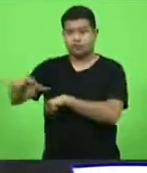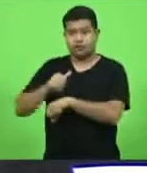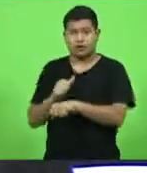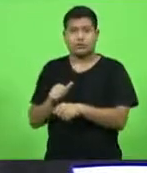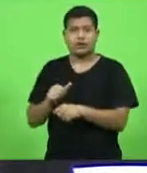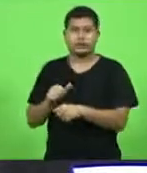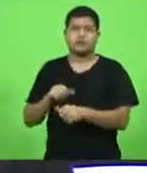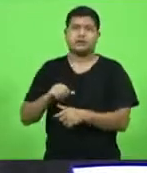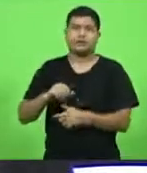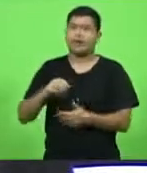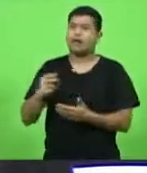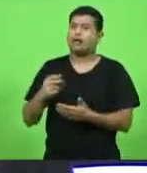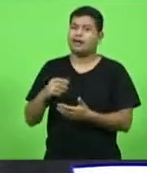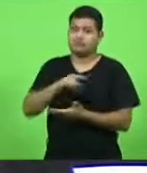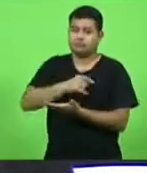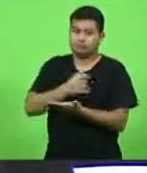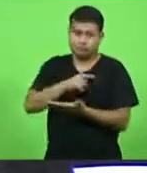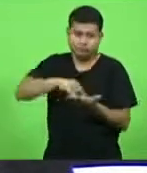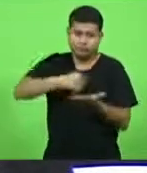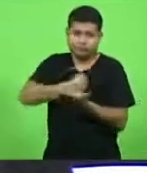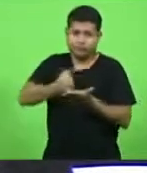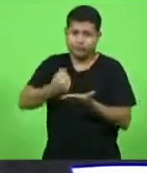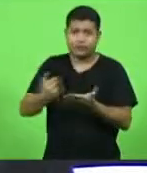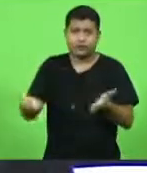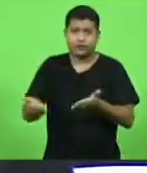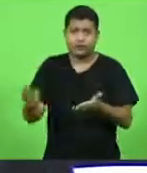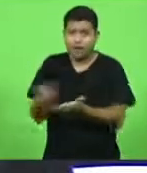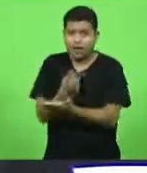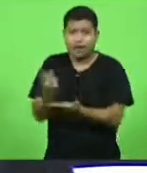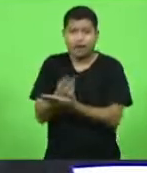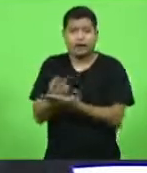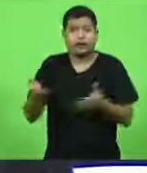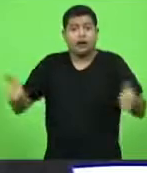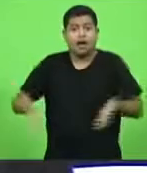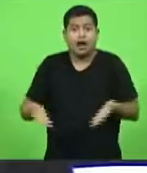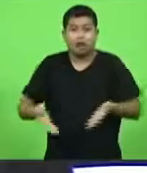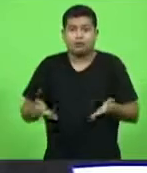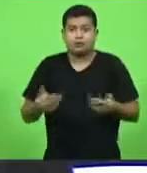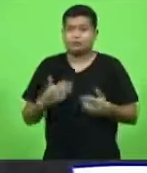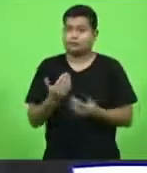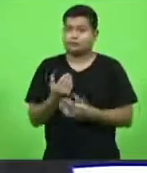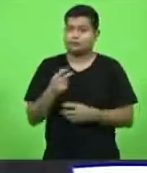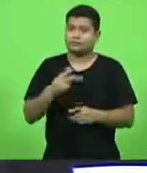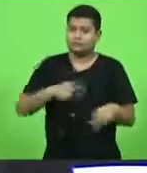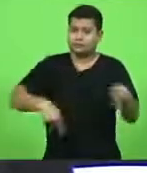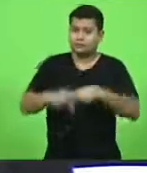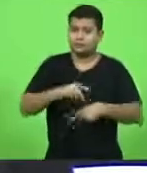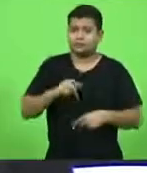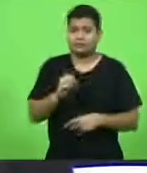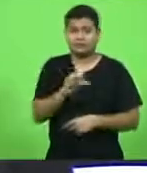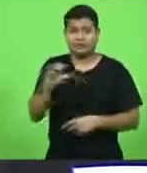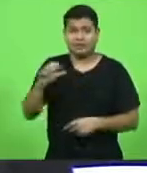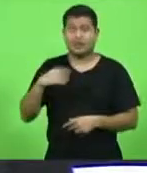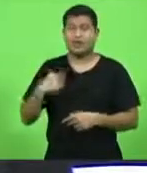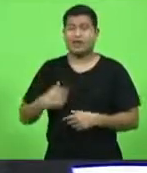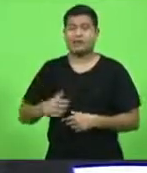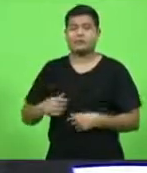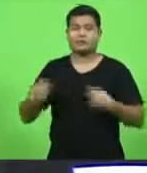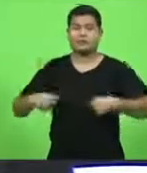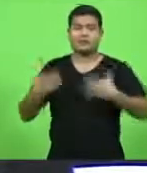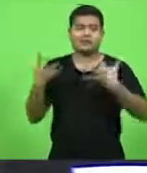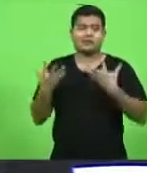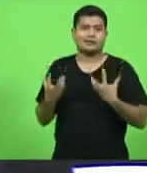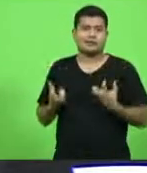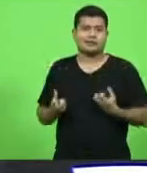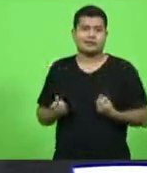irregular E Agora Nós estamos o Catarinense tendo que engolir as ingerências dessa empresa